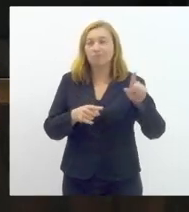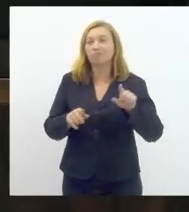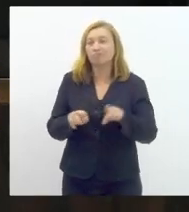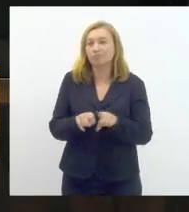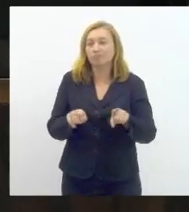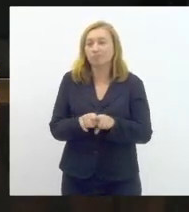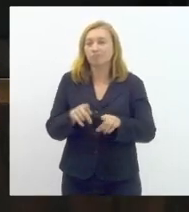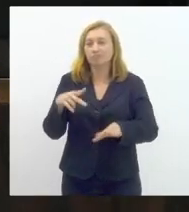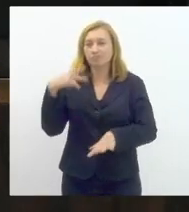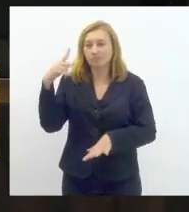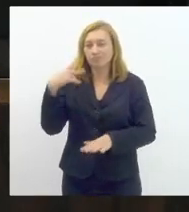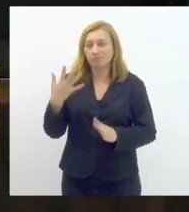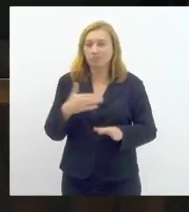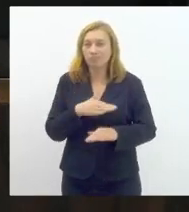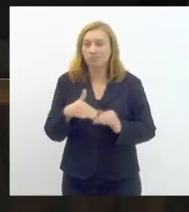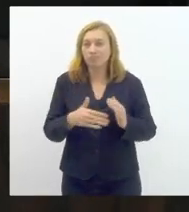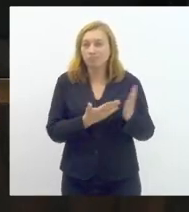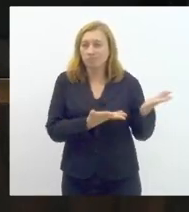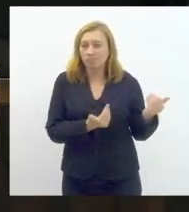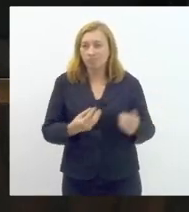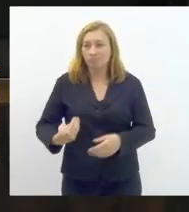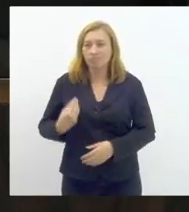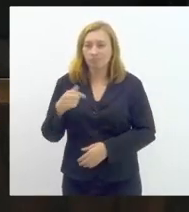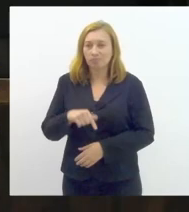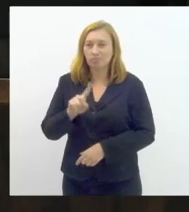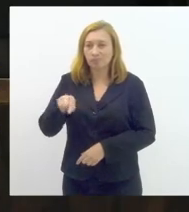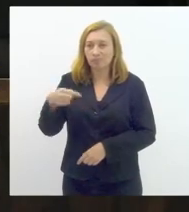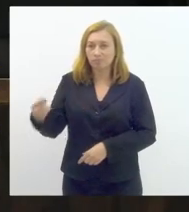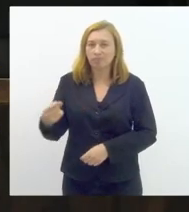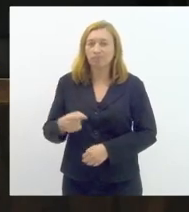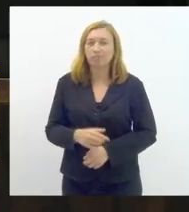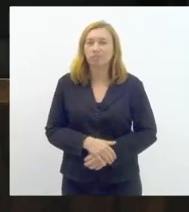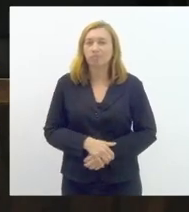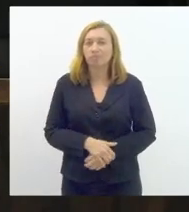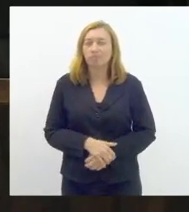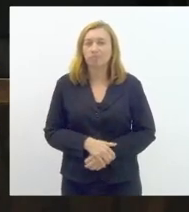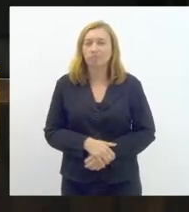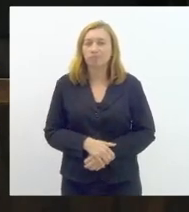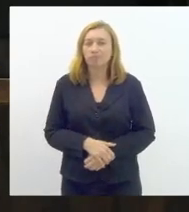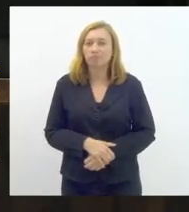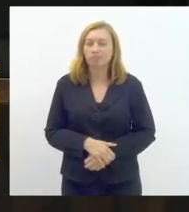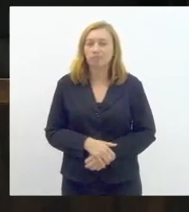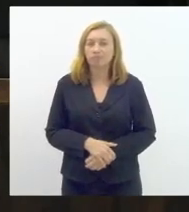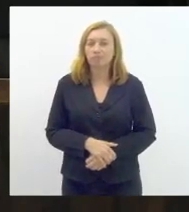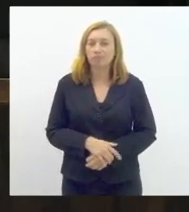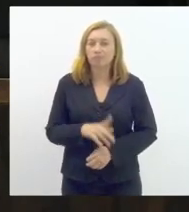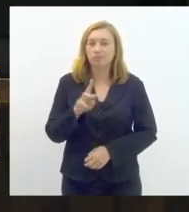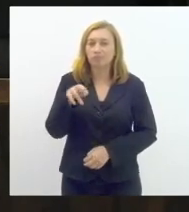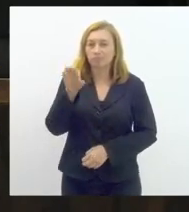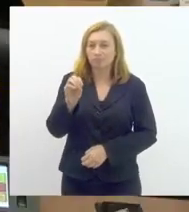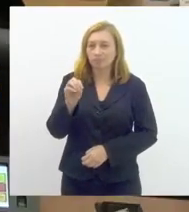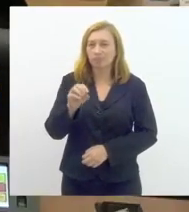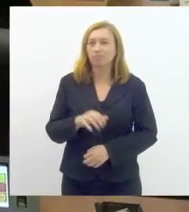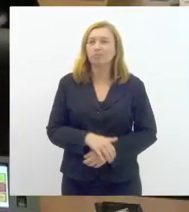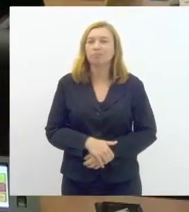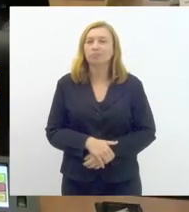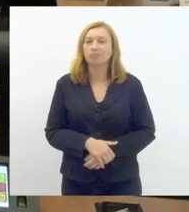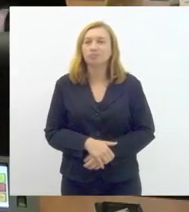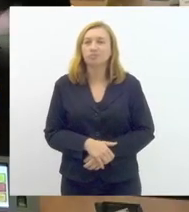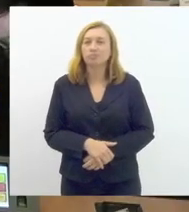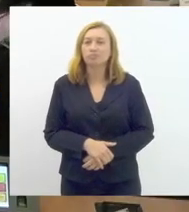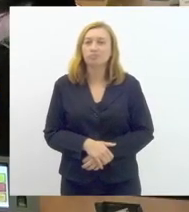para o parlamentar que estiver aqui. Então, chama a próxima candidata. Aliás, candidato Breno Costa, de